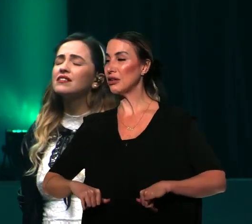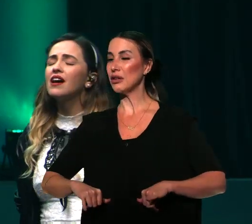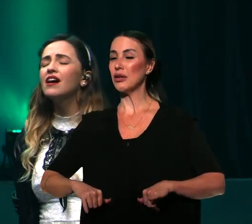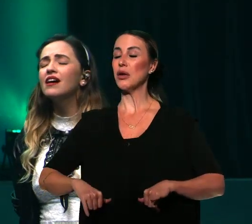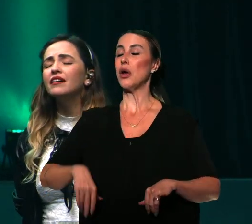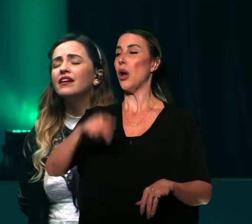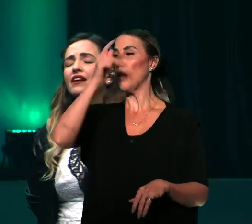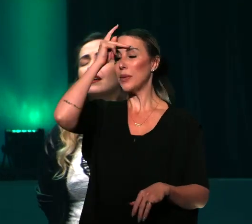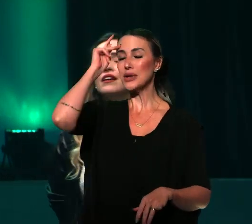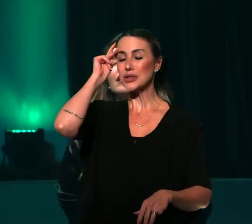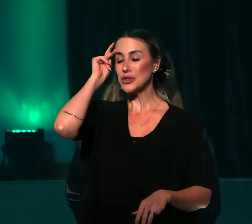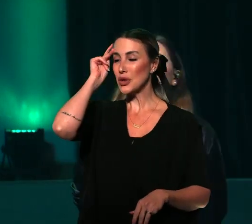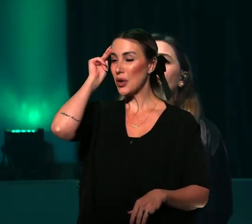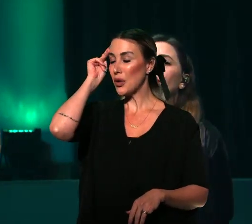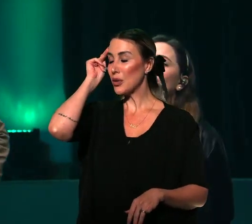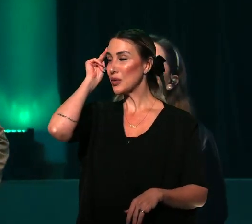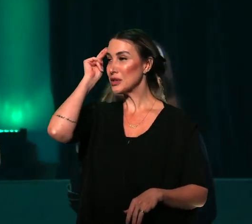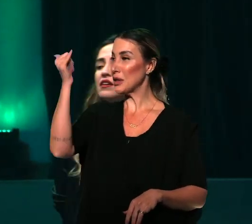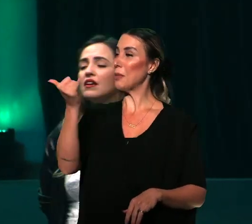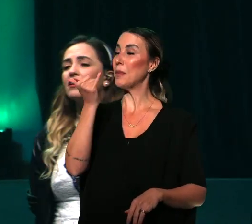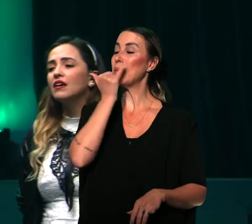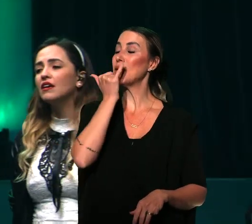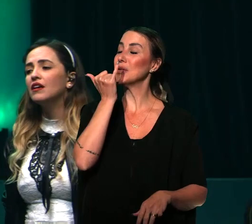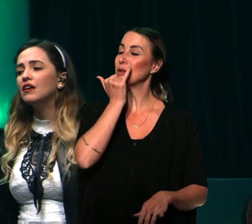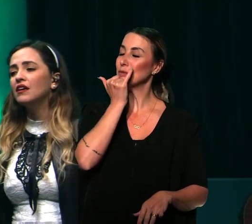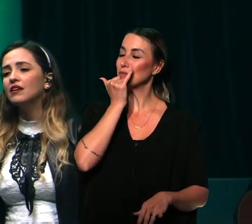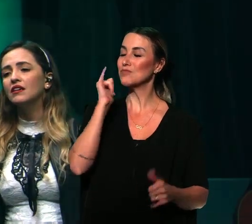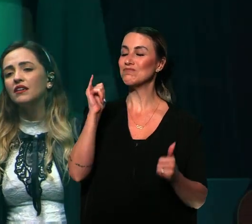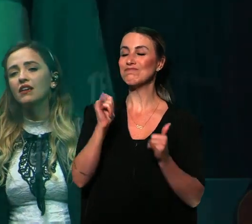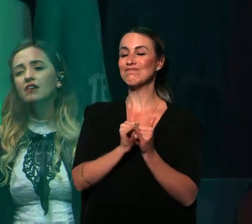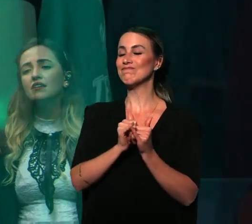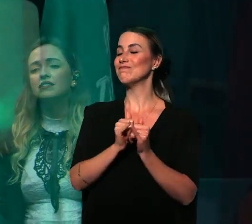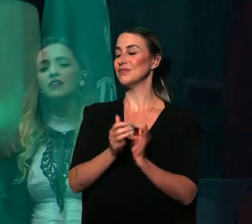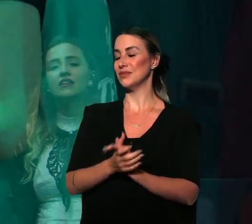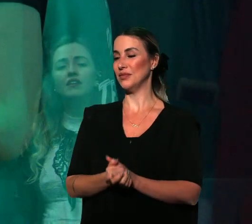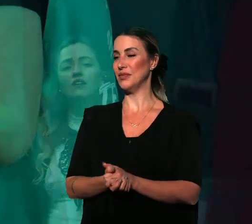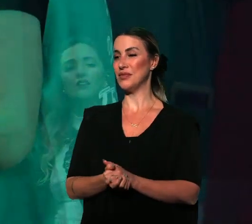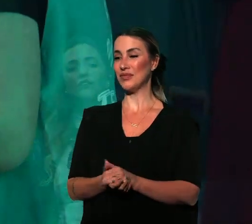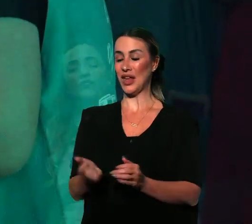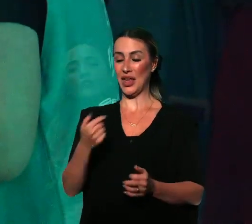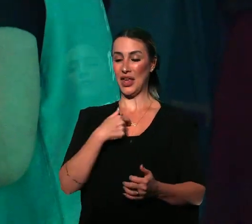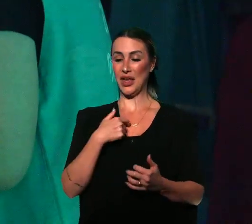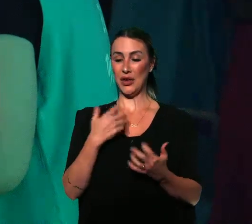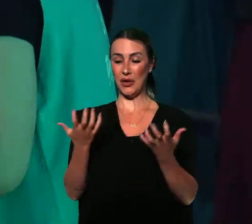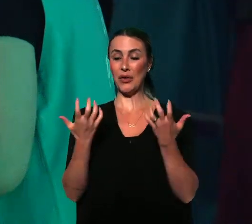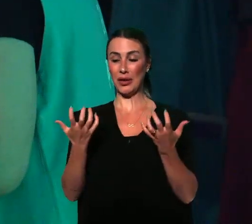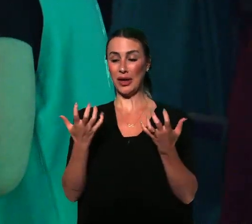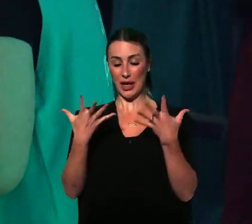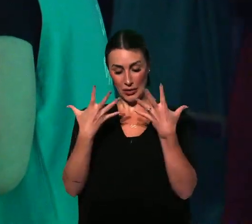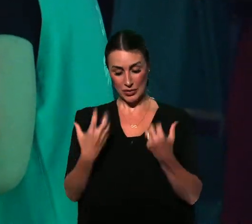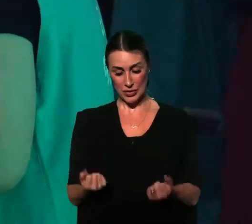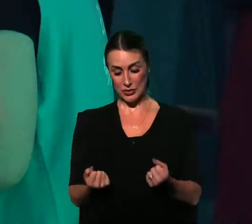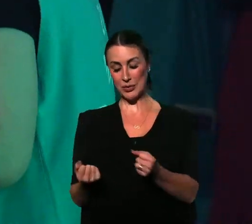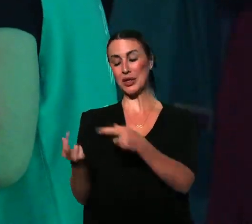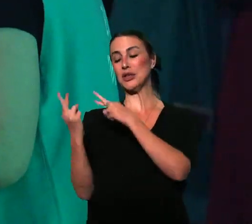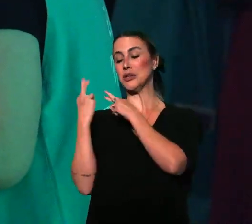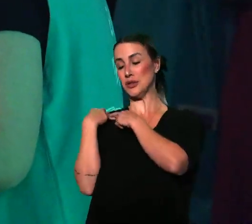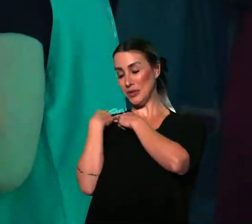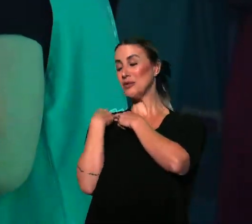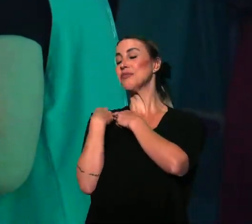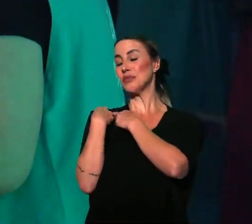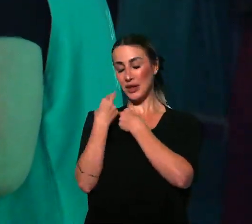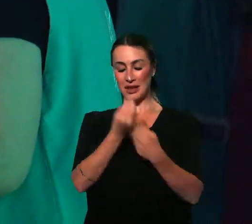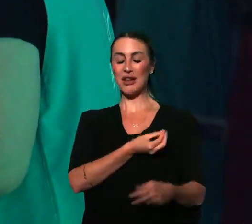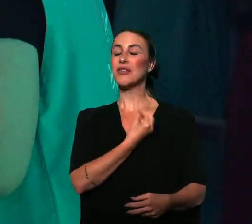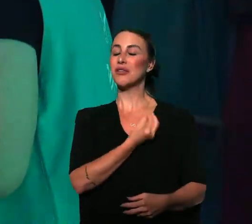Deus, como corpo de Cristo, eu quero hoje assumir a responsabilidade por essas vidas, por essas marcas, e pedir perdão mais